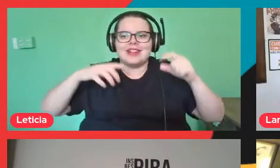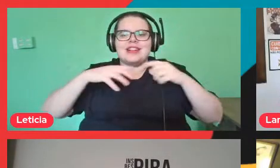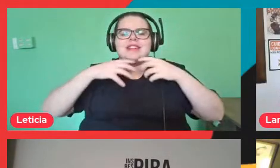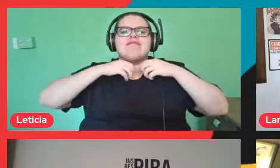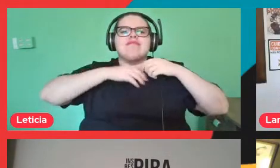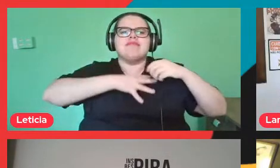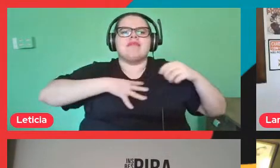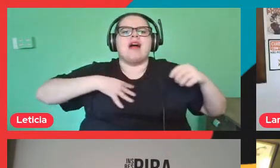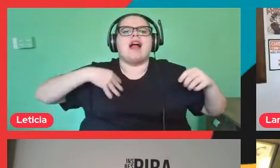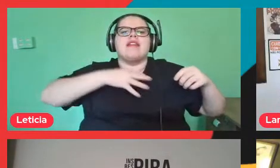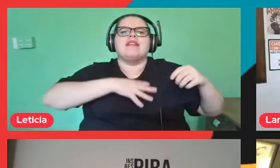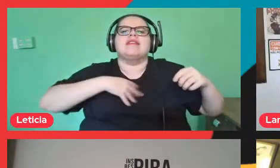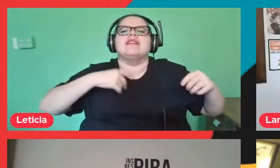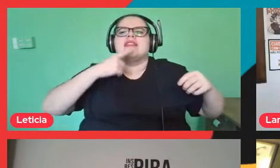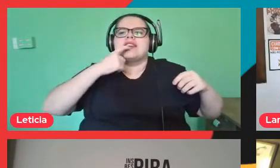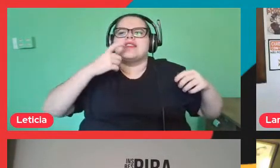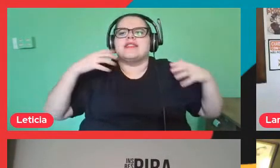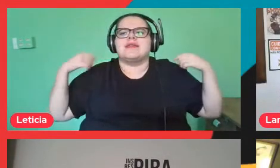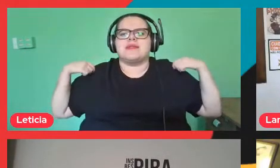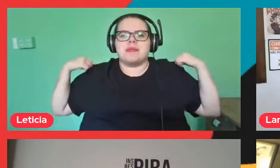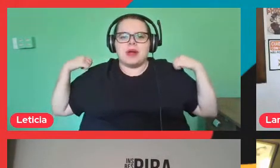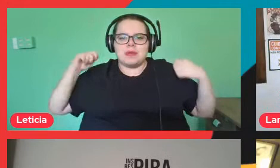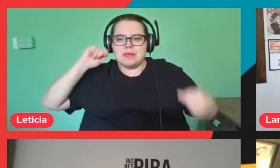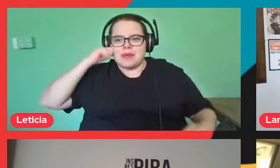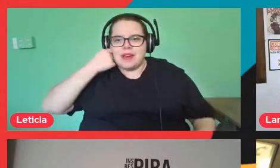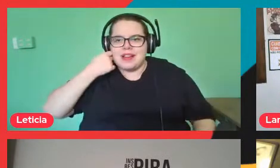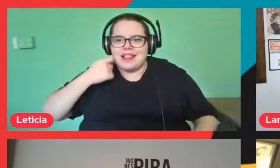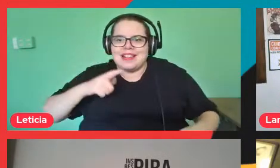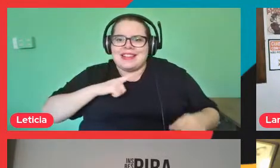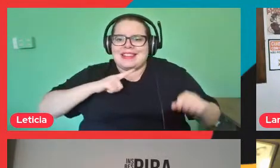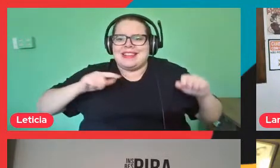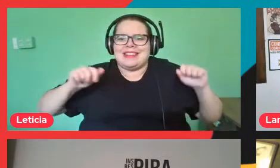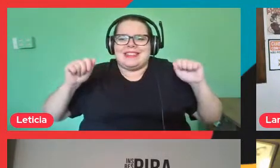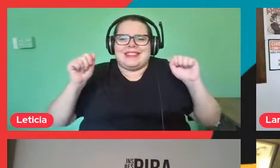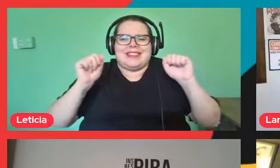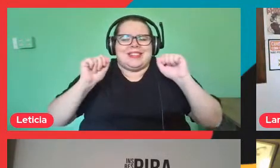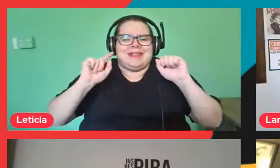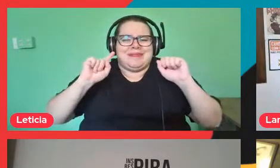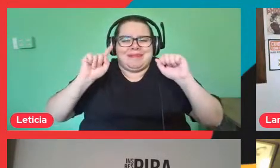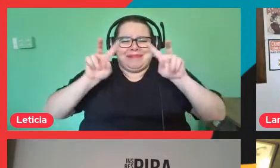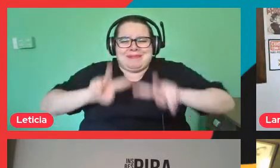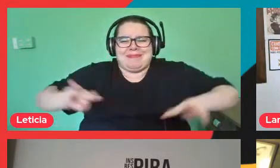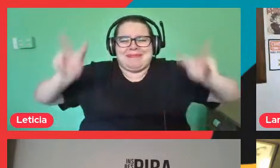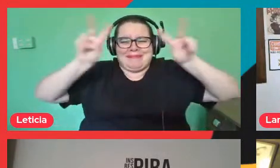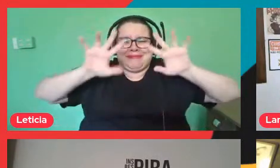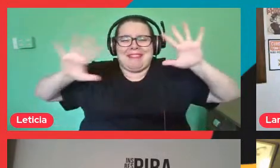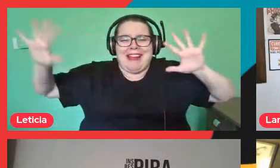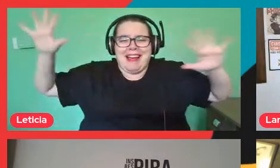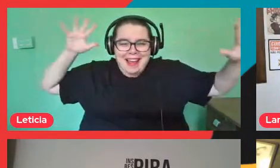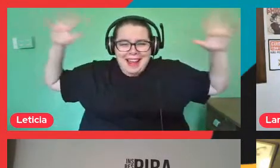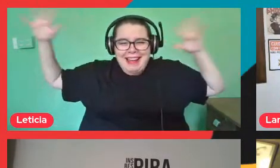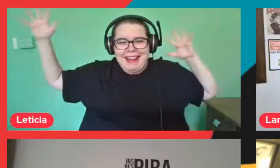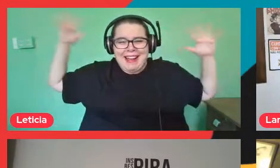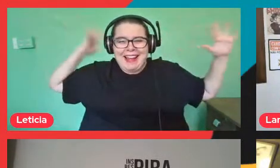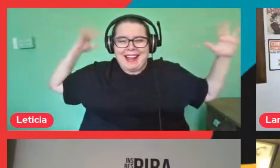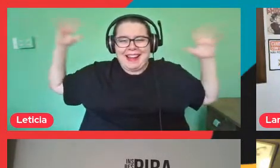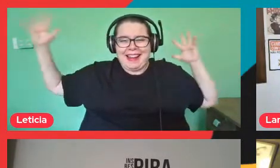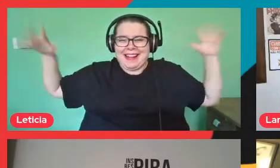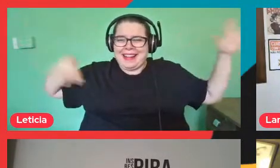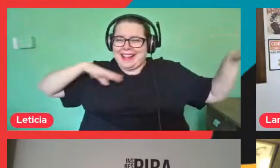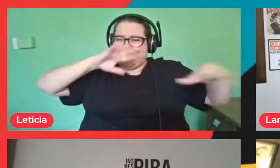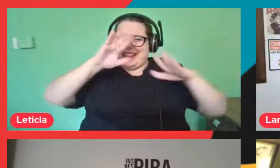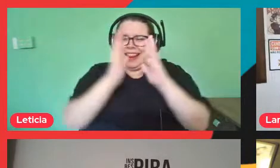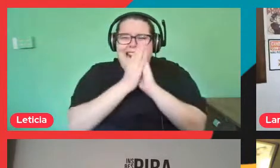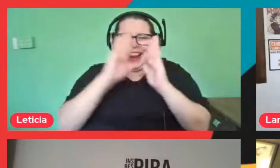colar vermelho, uma blusa preta e eu tenho uma poluição visual muito grande atrás de mim, em termos de